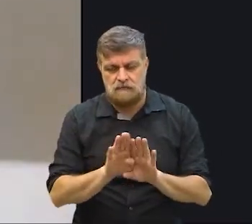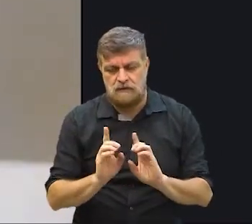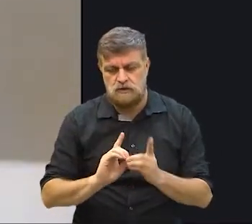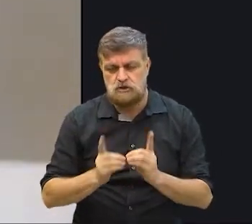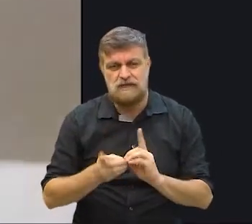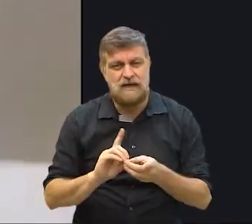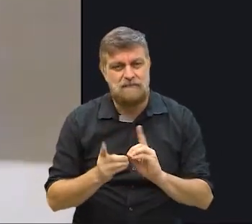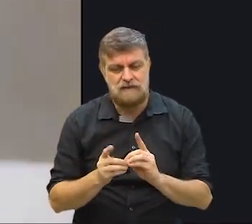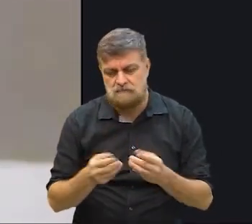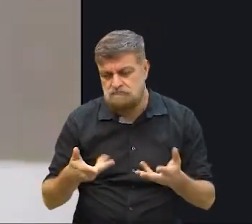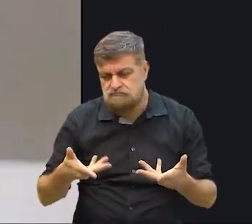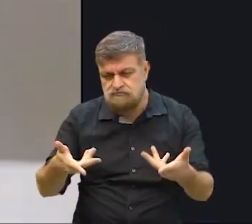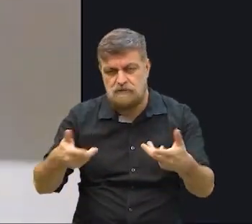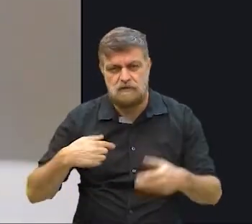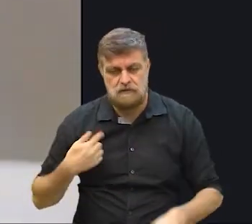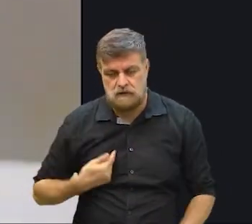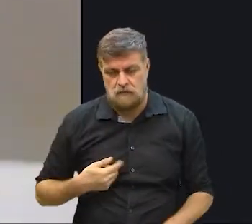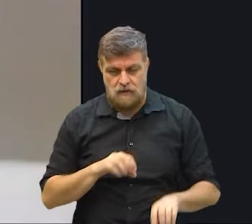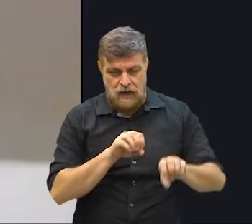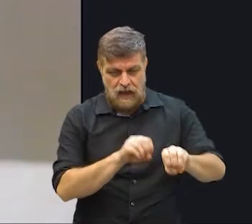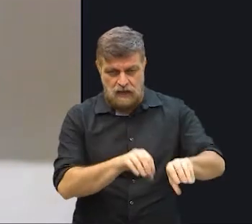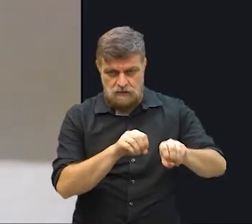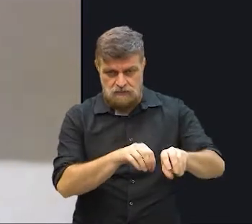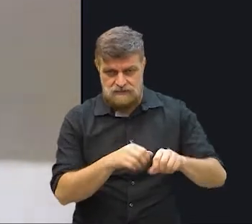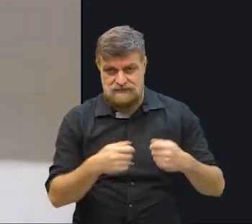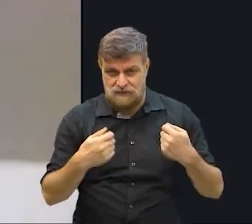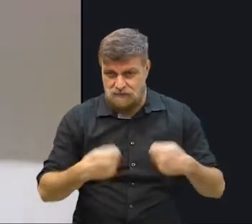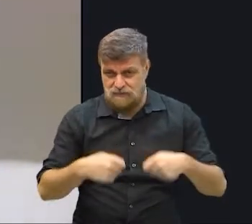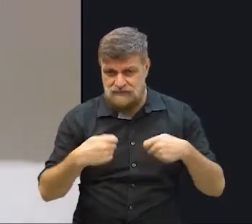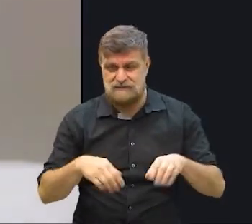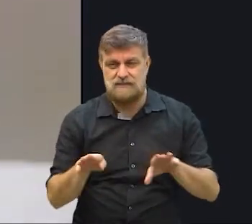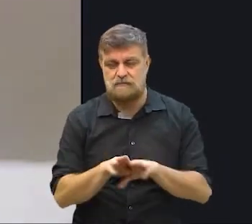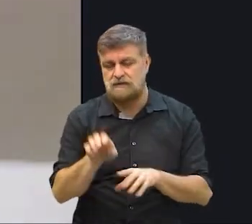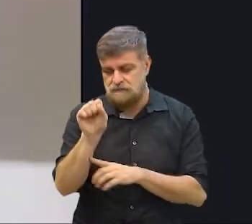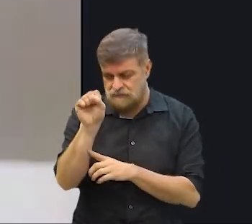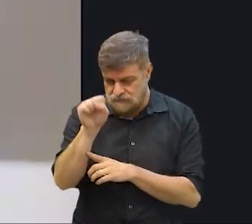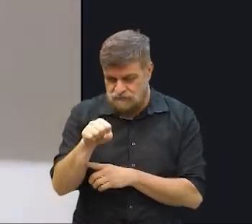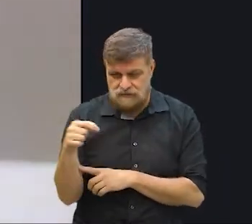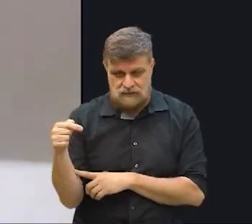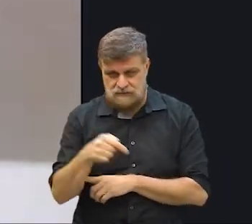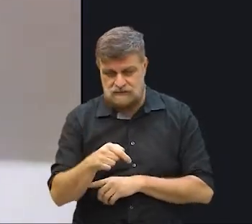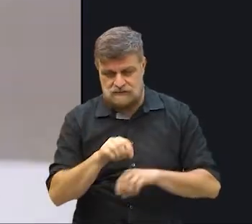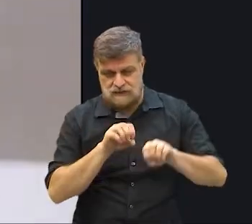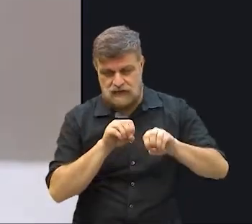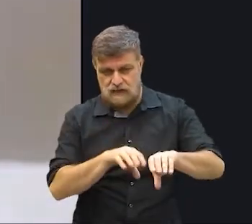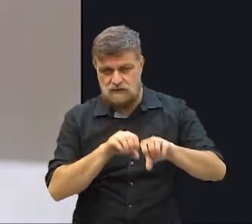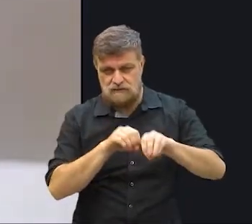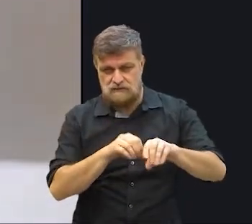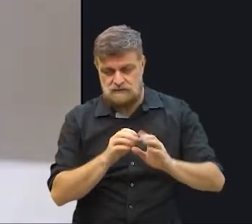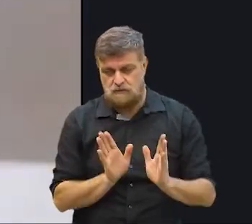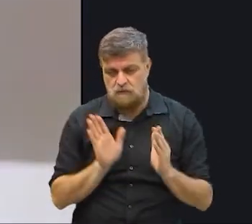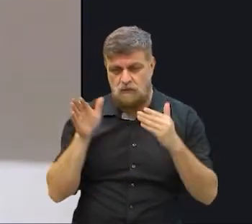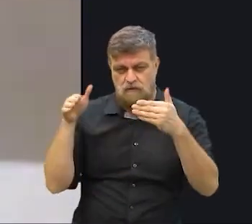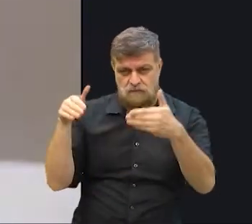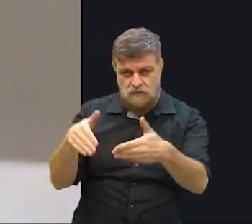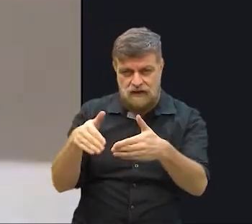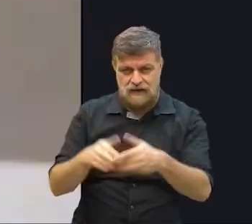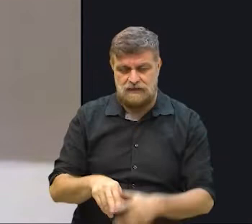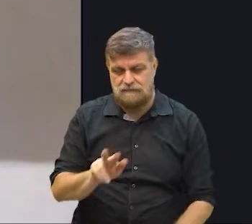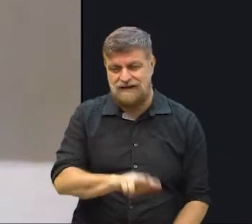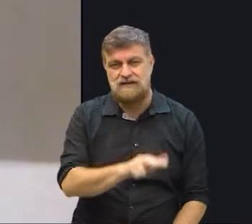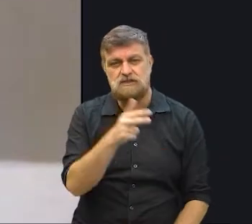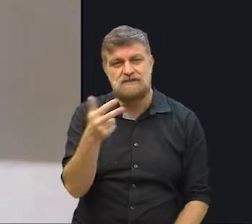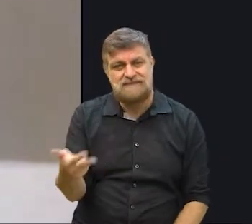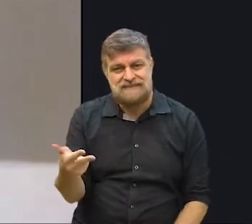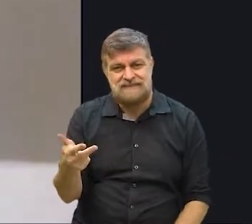contrário, isso dá mais dinamismo. Então, a educação, ela precisa sim ser uma educação